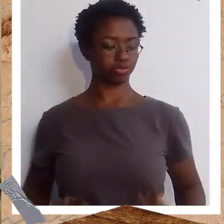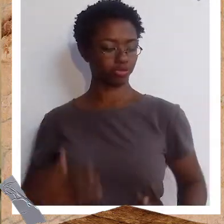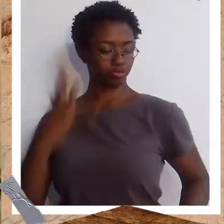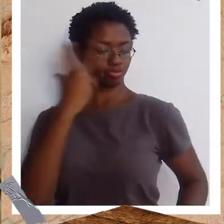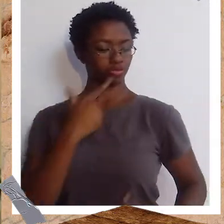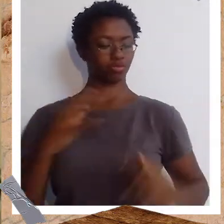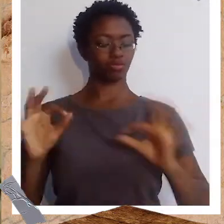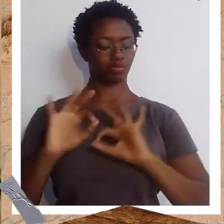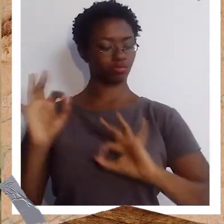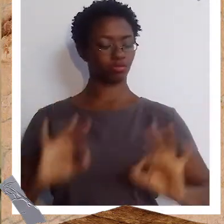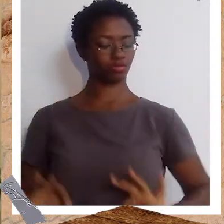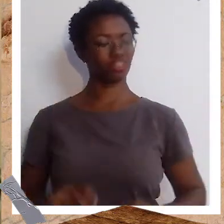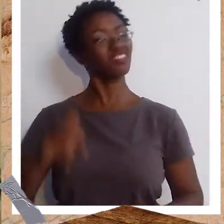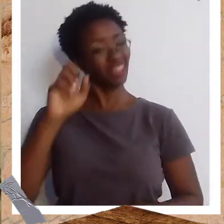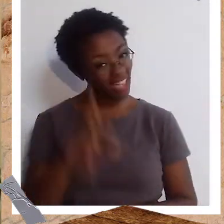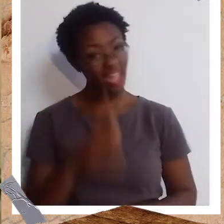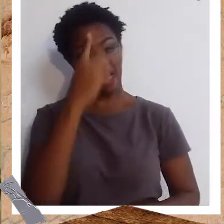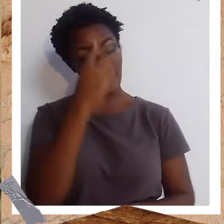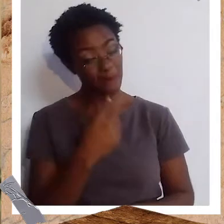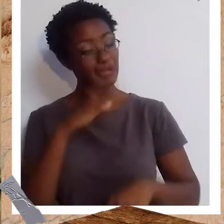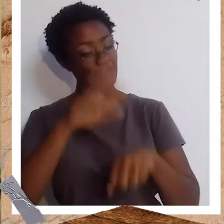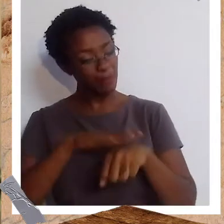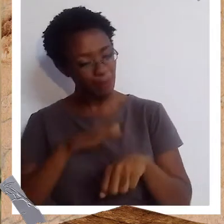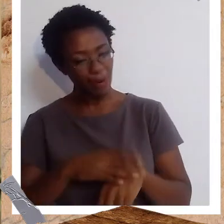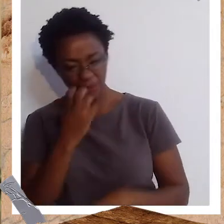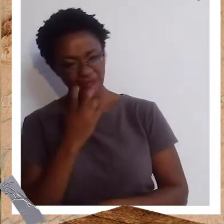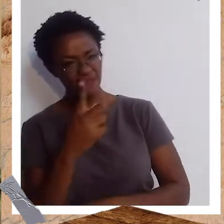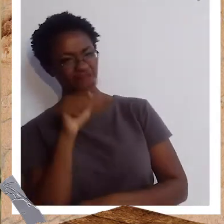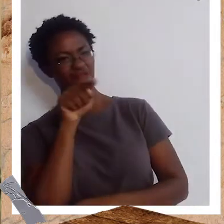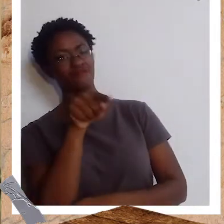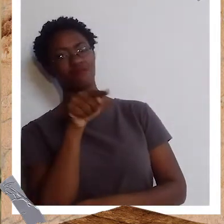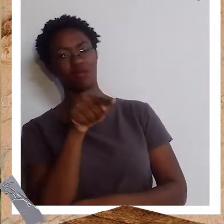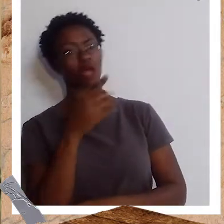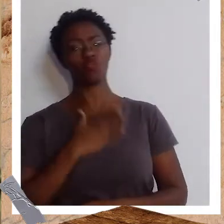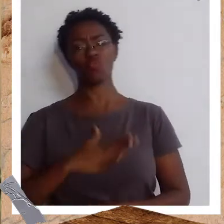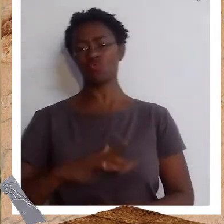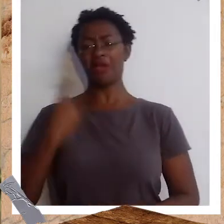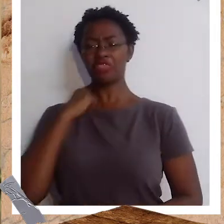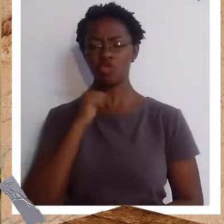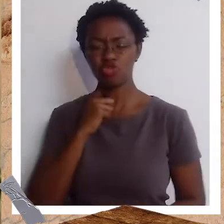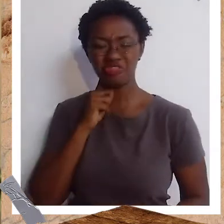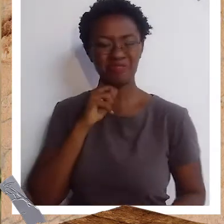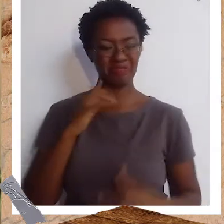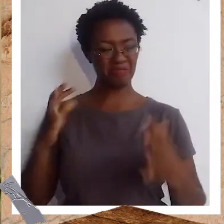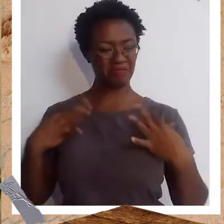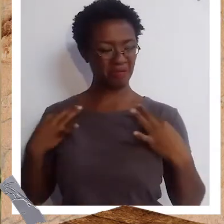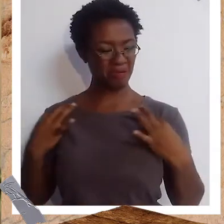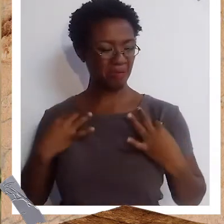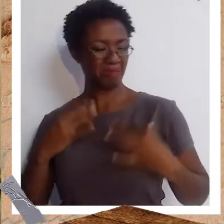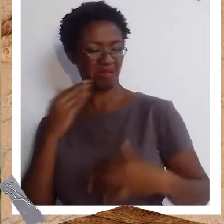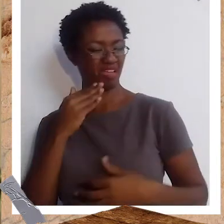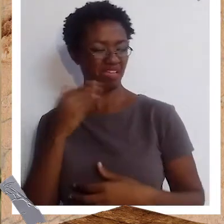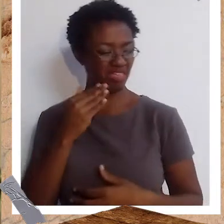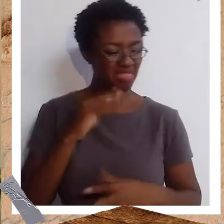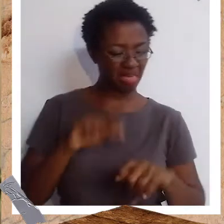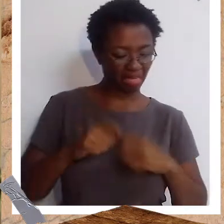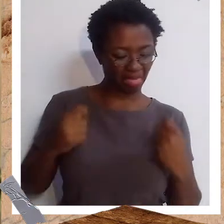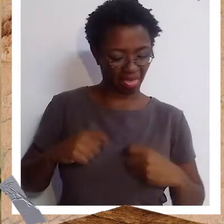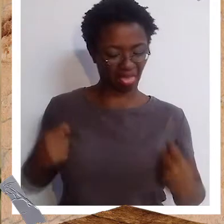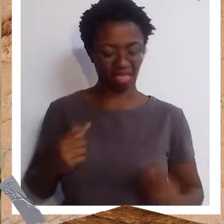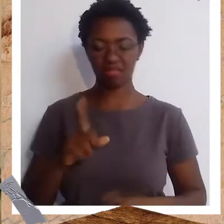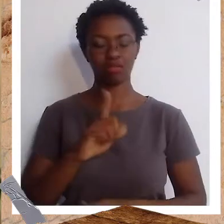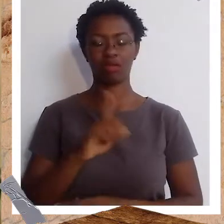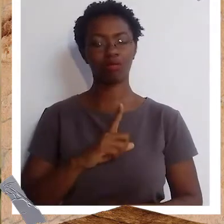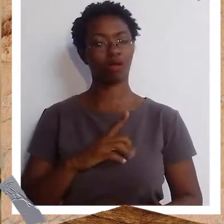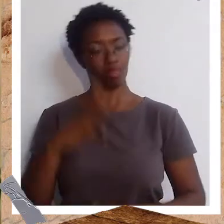uma imagem de que Carolina gostava de ter de si, né? Então é preciso, portanto, esse o desafio, mas a alegria, mostrar